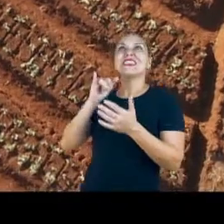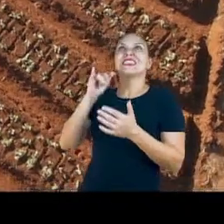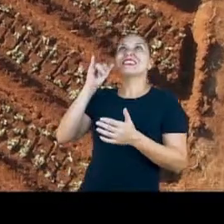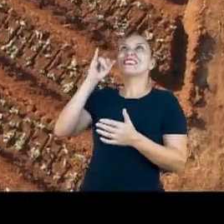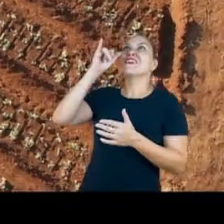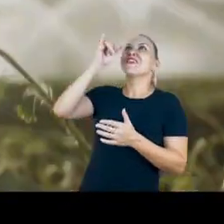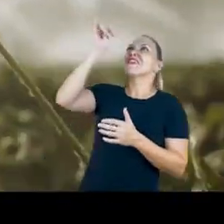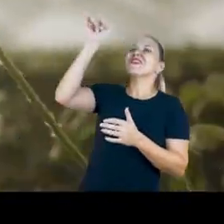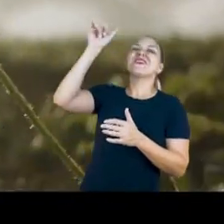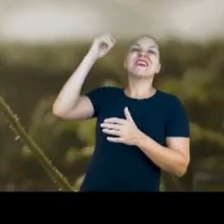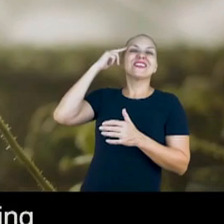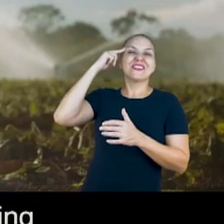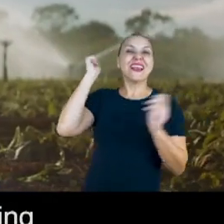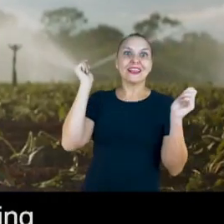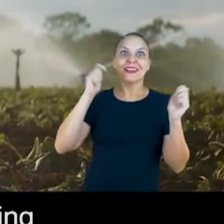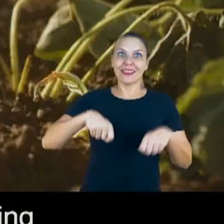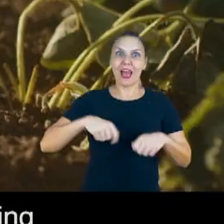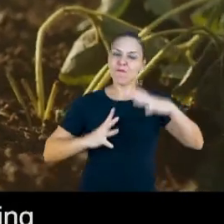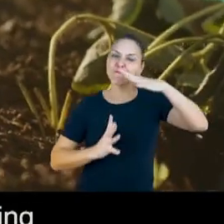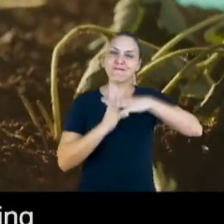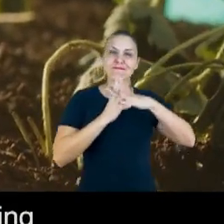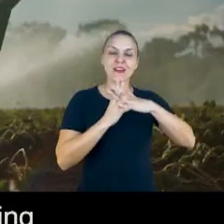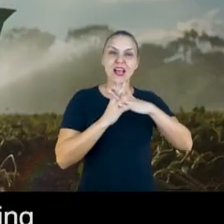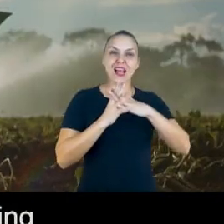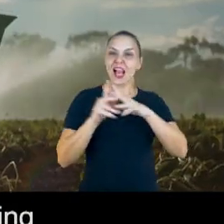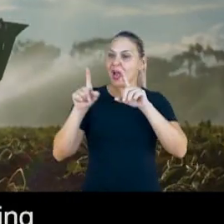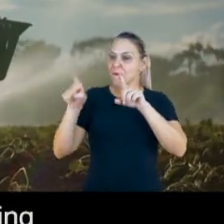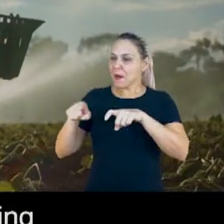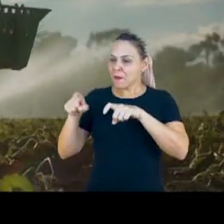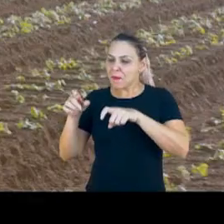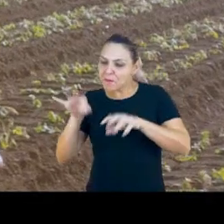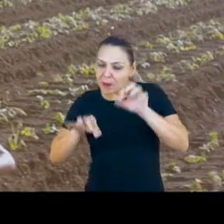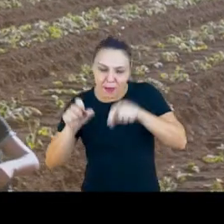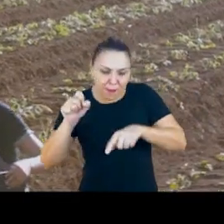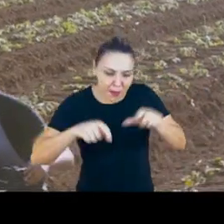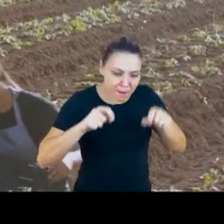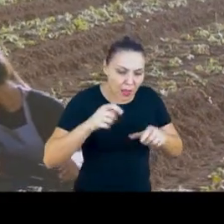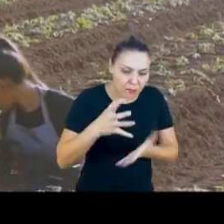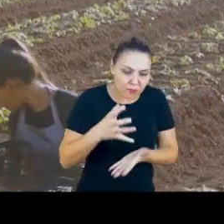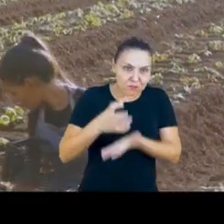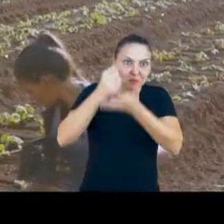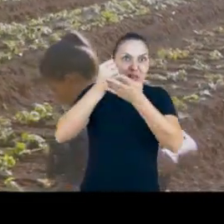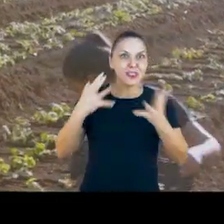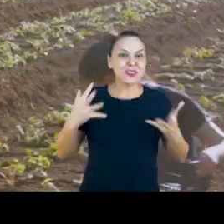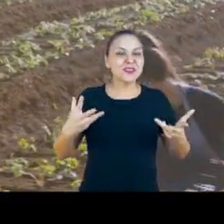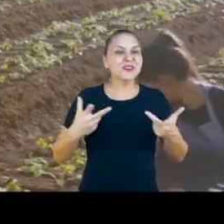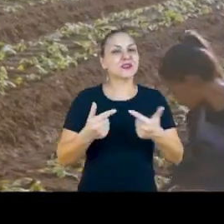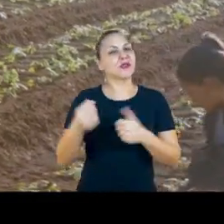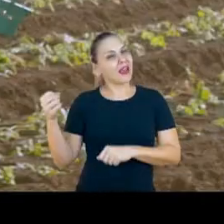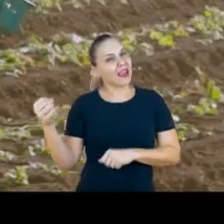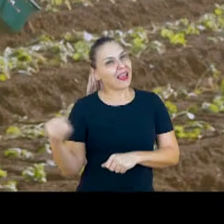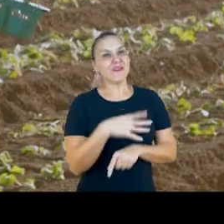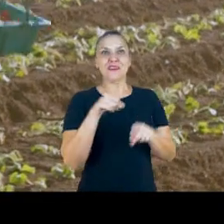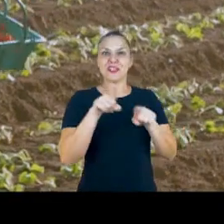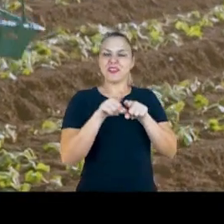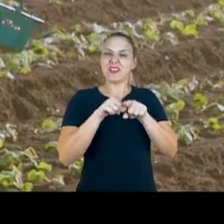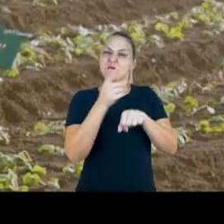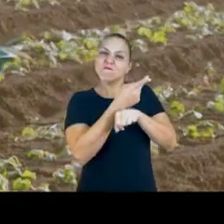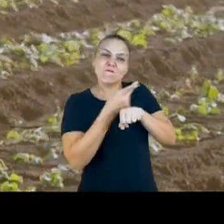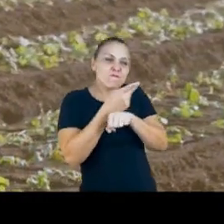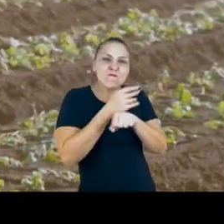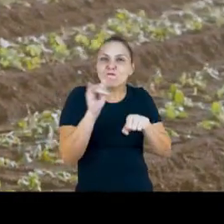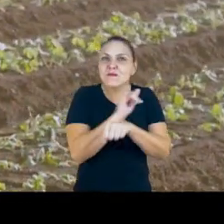ser o nosso limite. Da plantação à colheita, a implementação de inovações e a busca